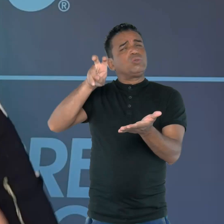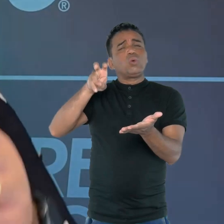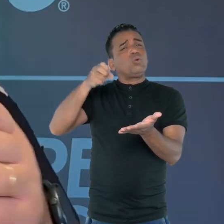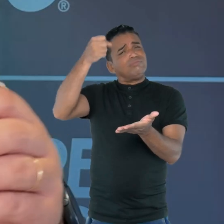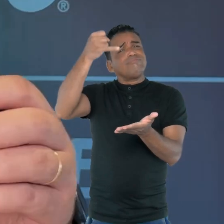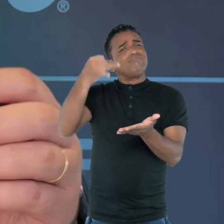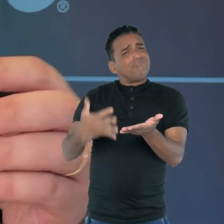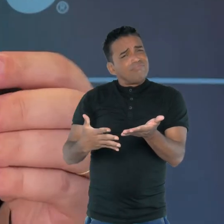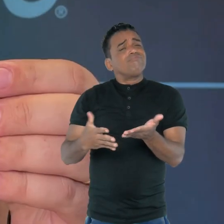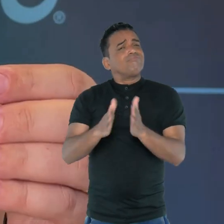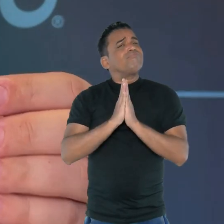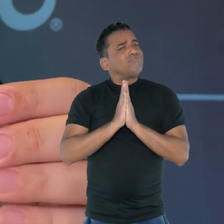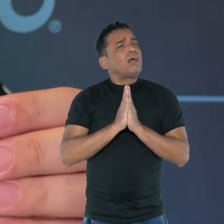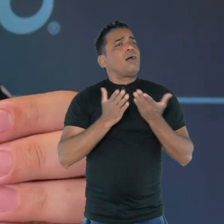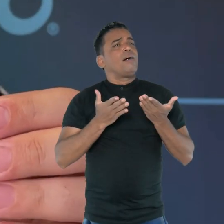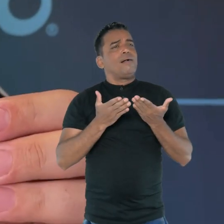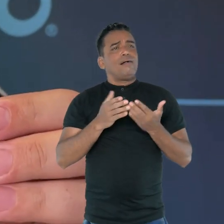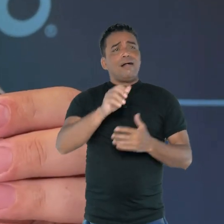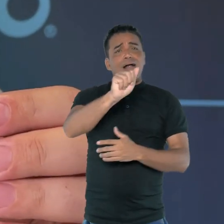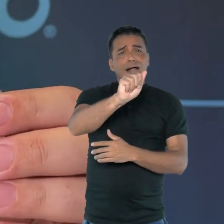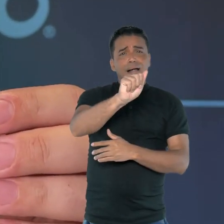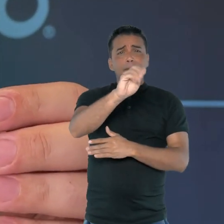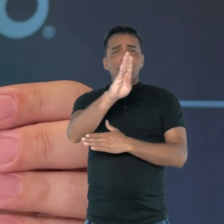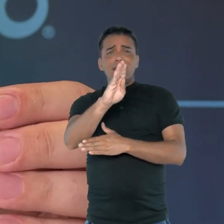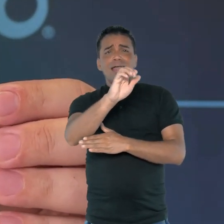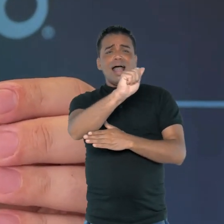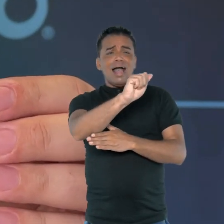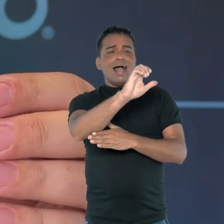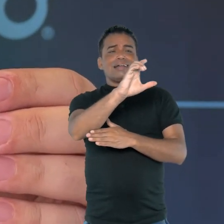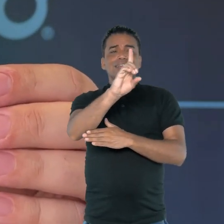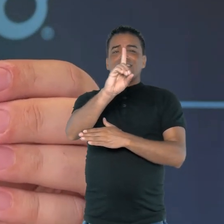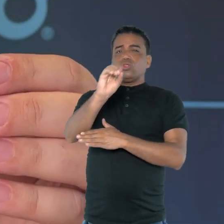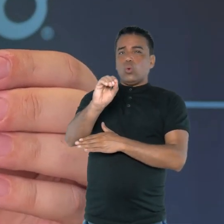sobre ele, sobre o Abiácido.